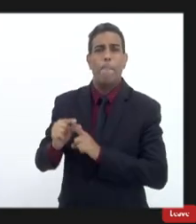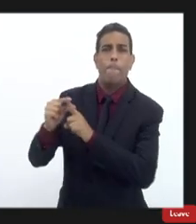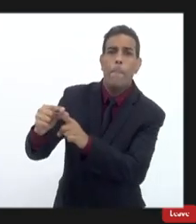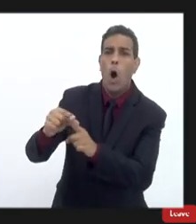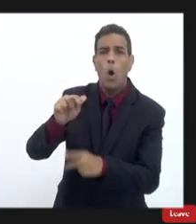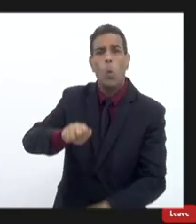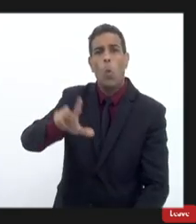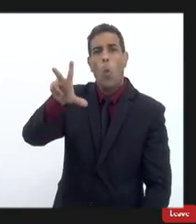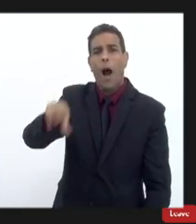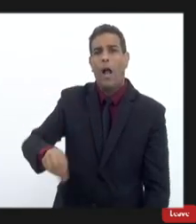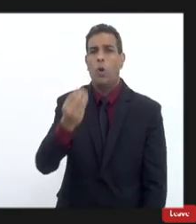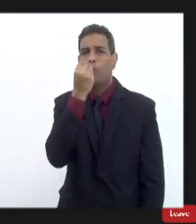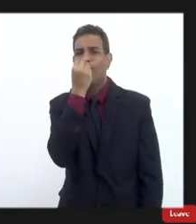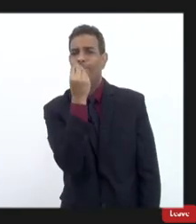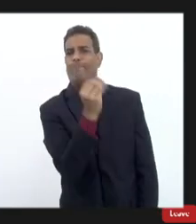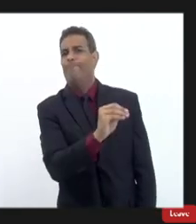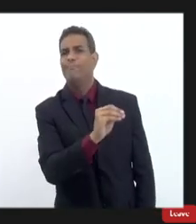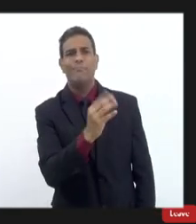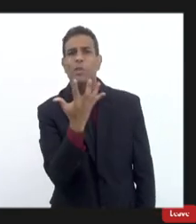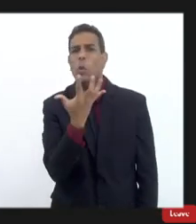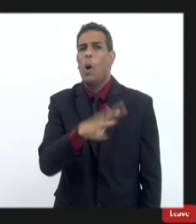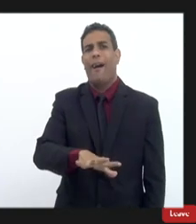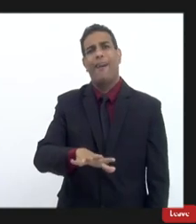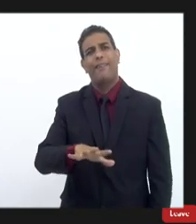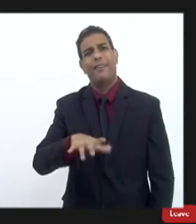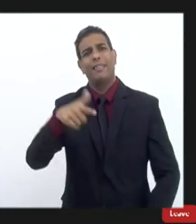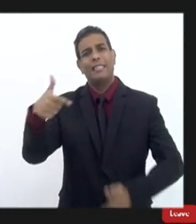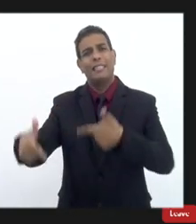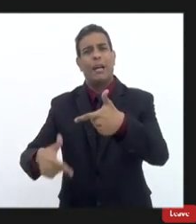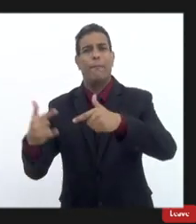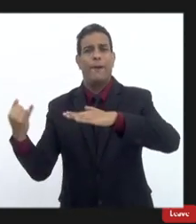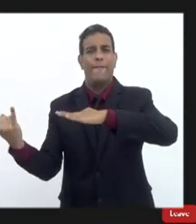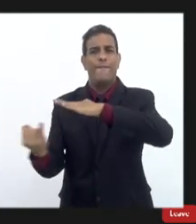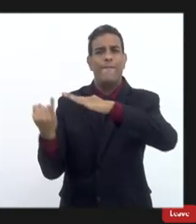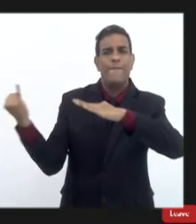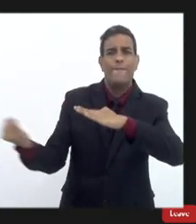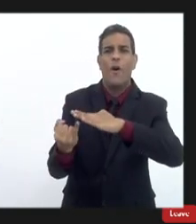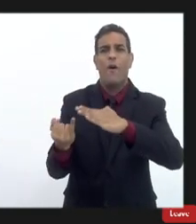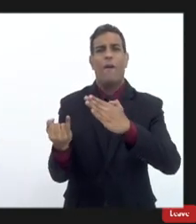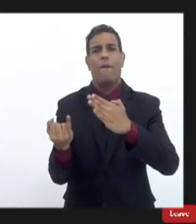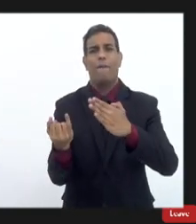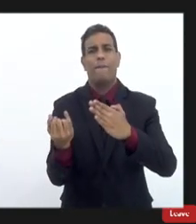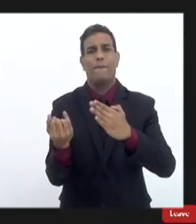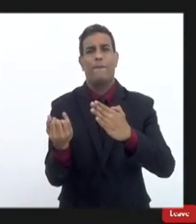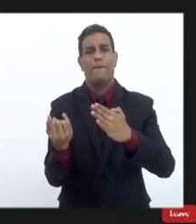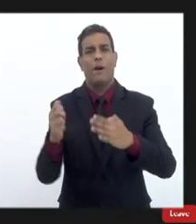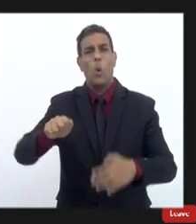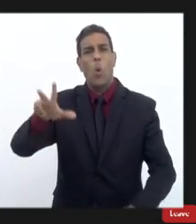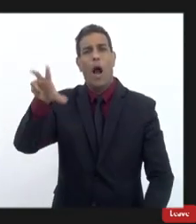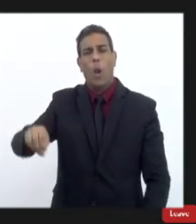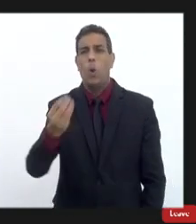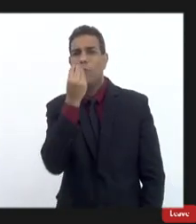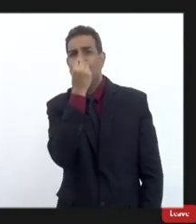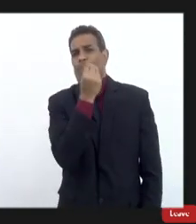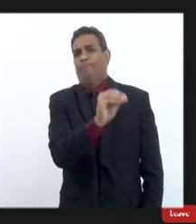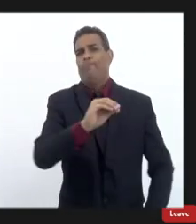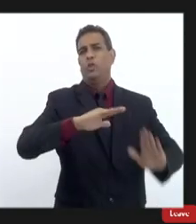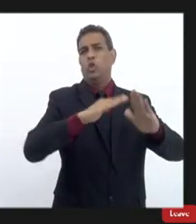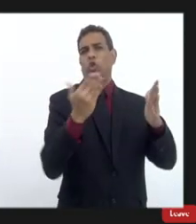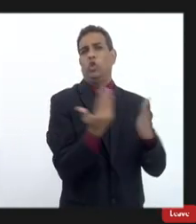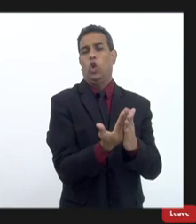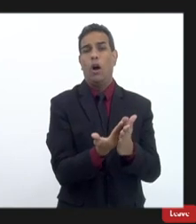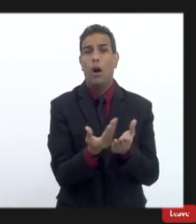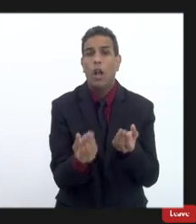que entrar na informalidade, tendo que abandonar a escola, né? O índice de evasão escolar no